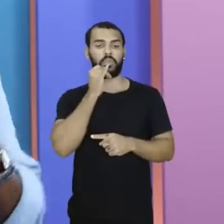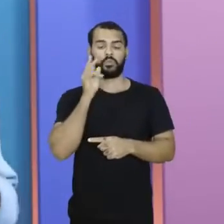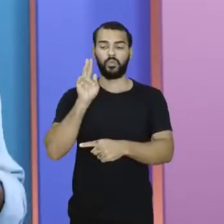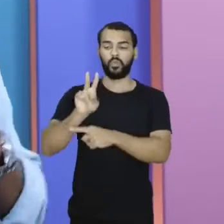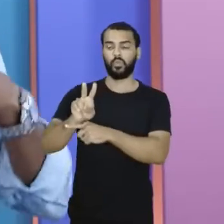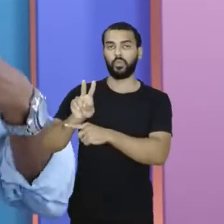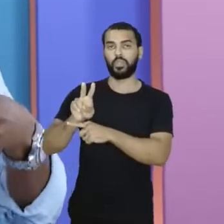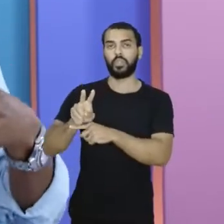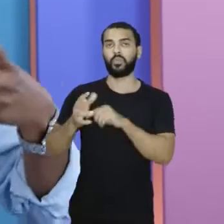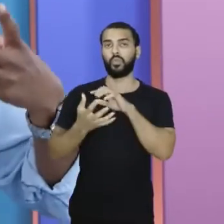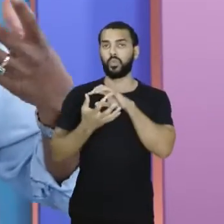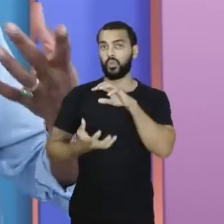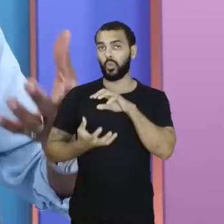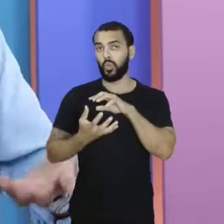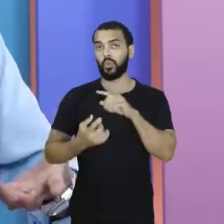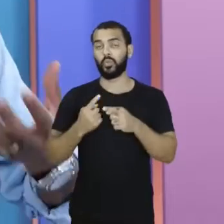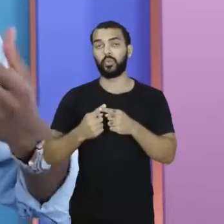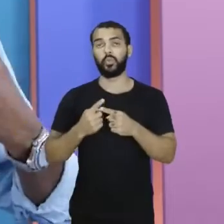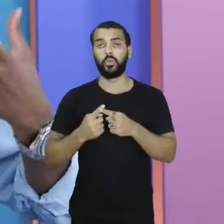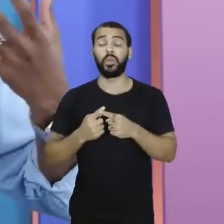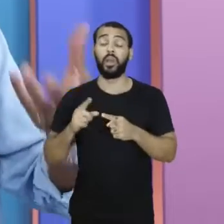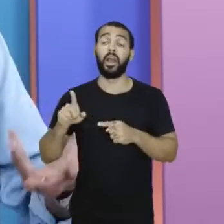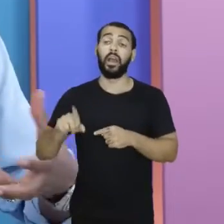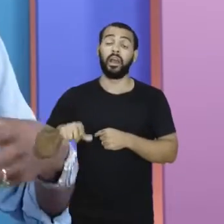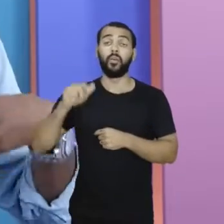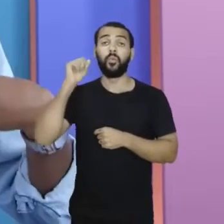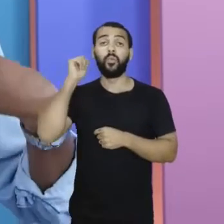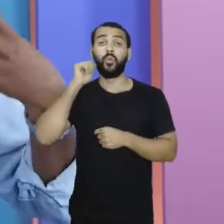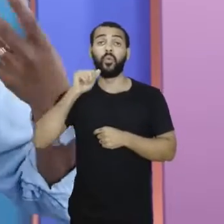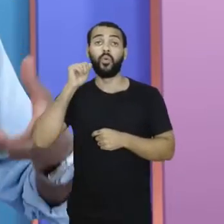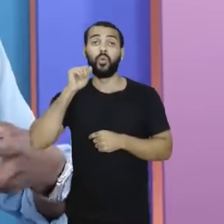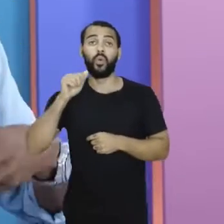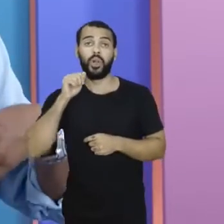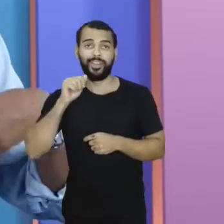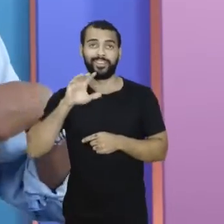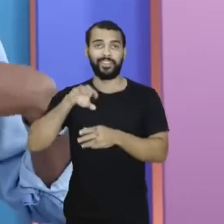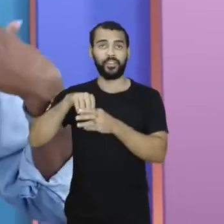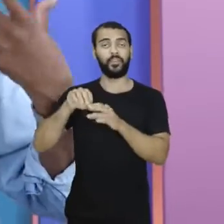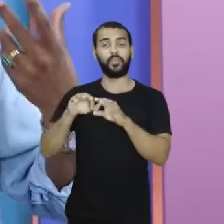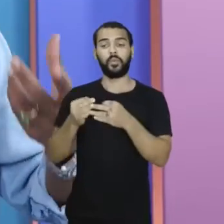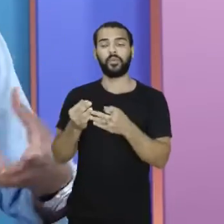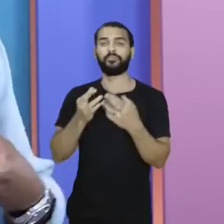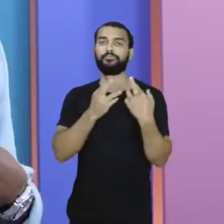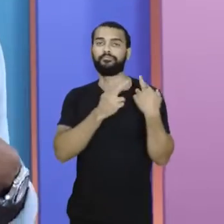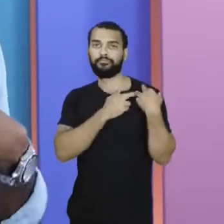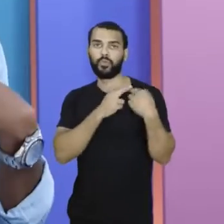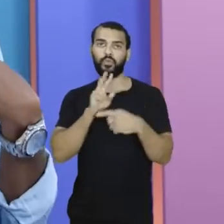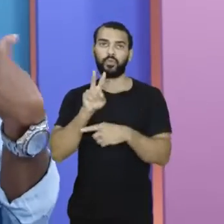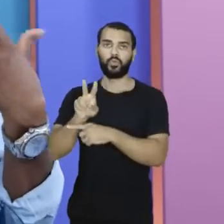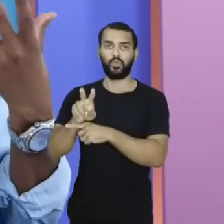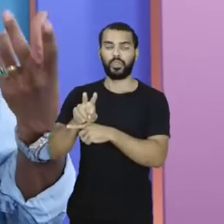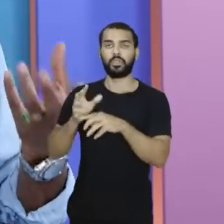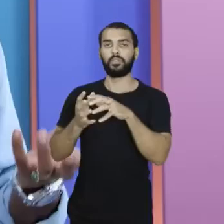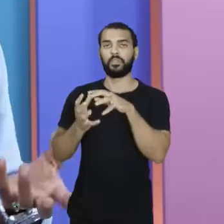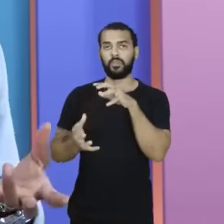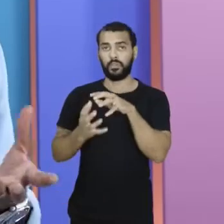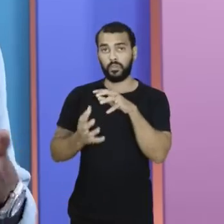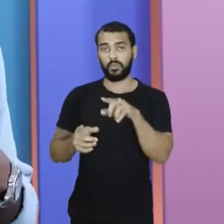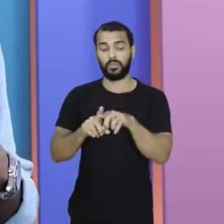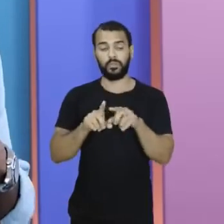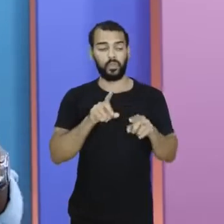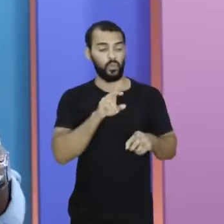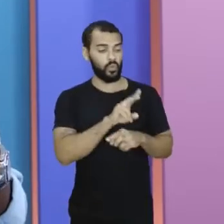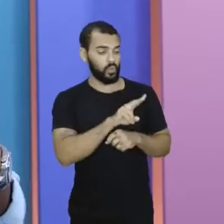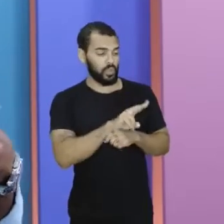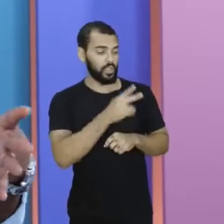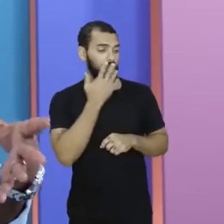idoso, por exemplo, porque geralmente são as mulheres em suas famílias que são responsáveis pelo cuidado dos idosos, pelo cuidado das